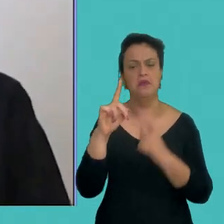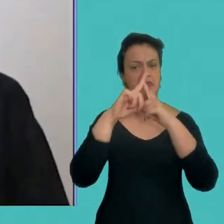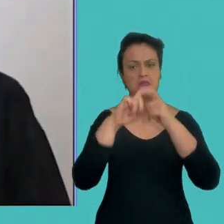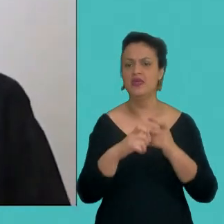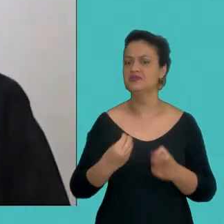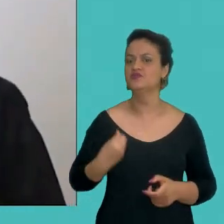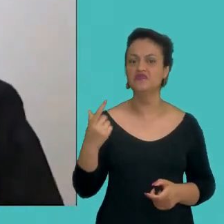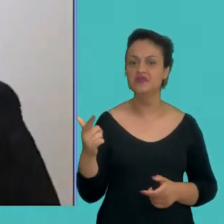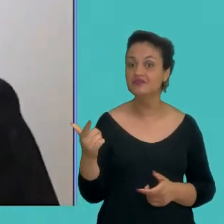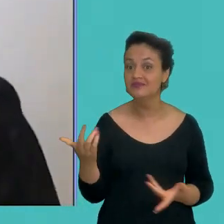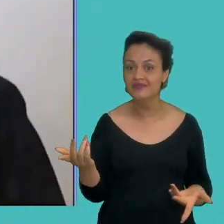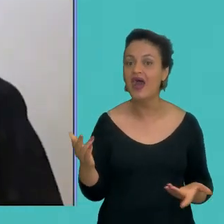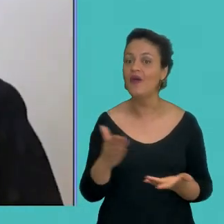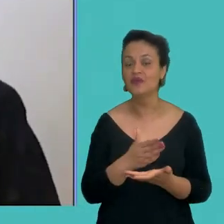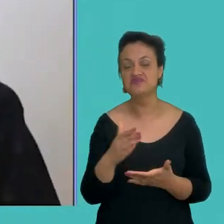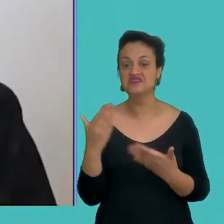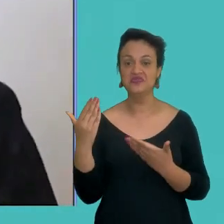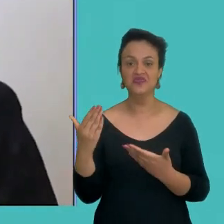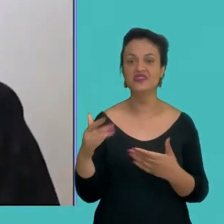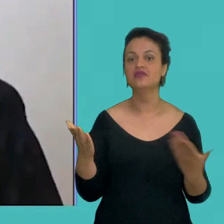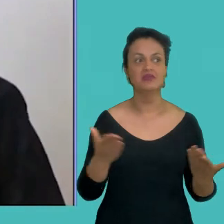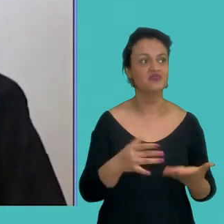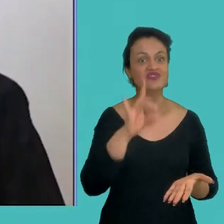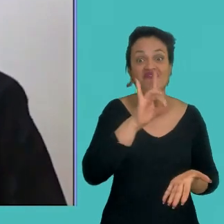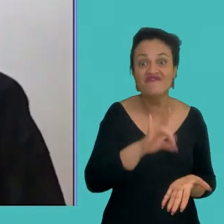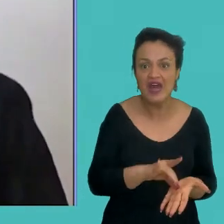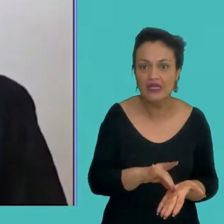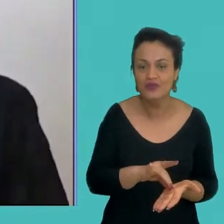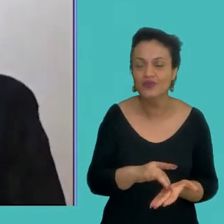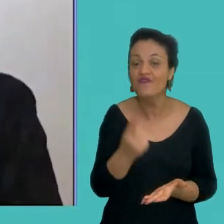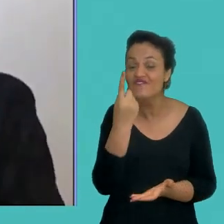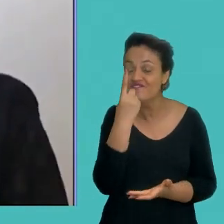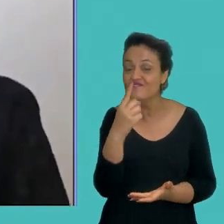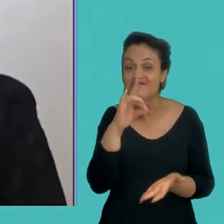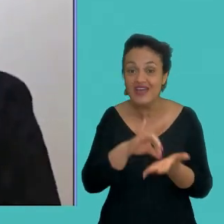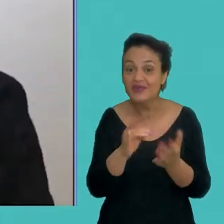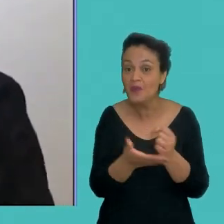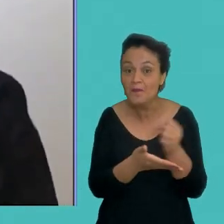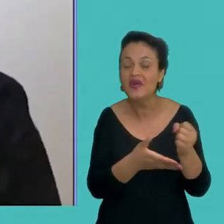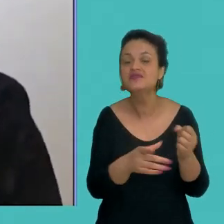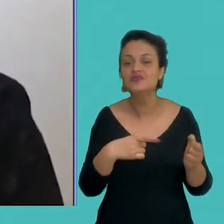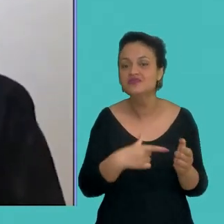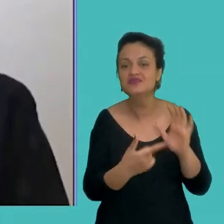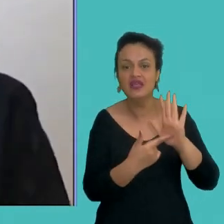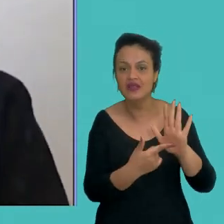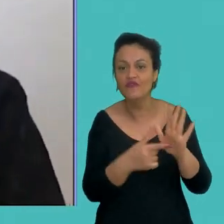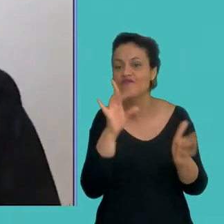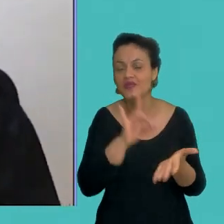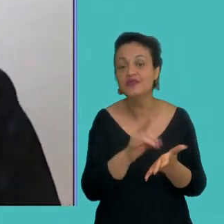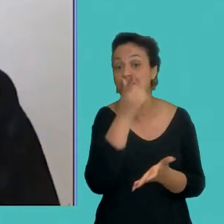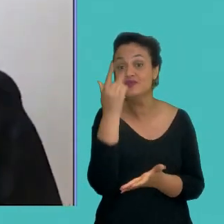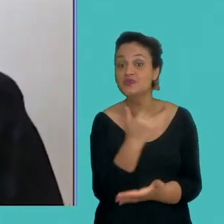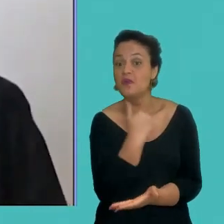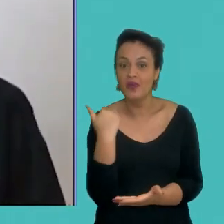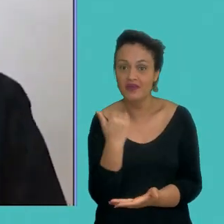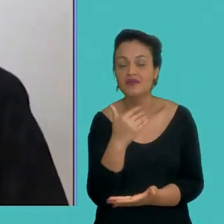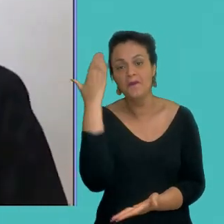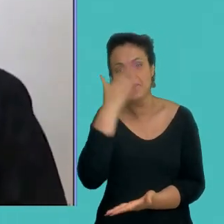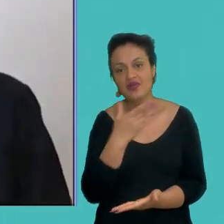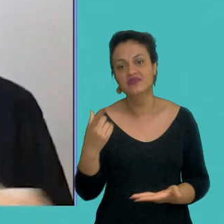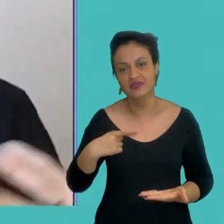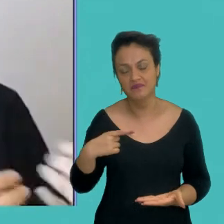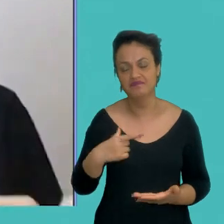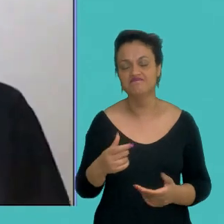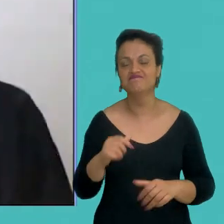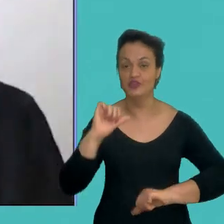muito precisa em relação a isso. Há um mínimo de fato, de verdade factual, que não dá para se negar sem